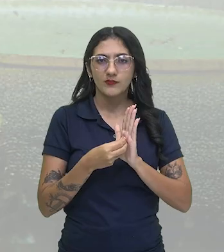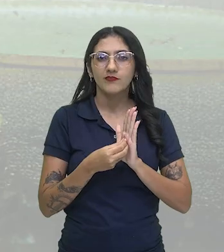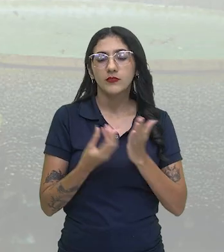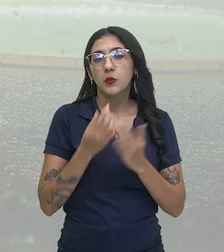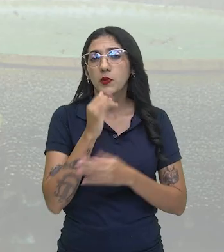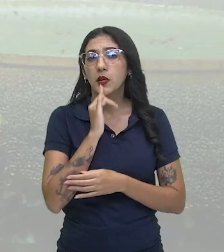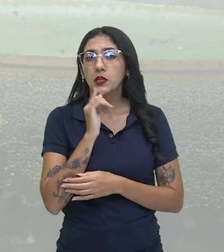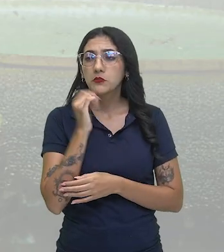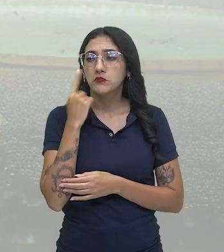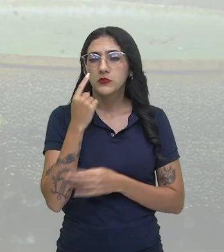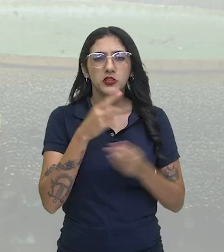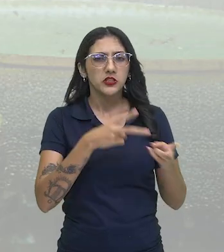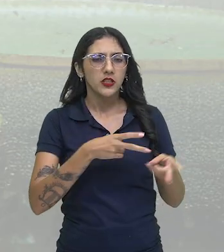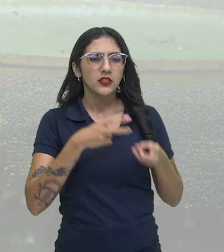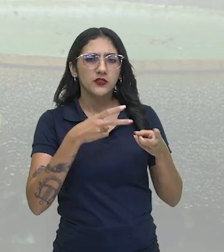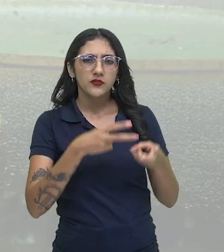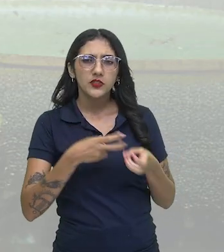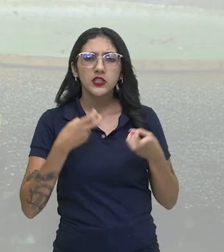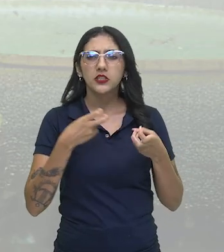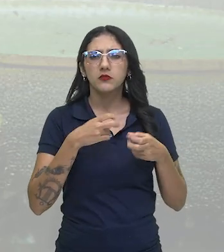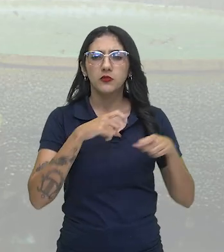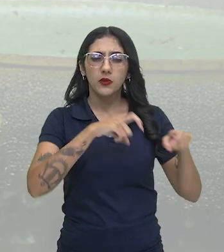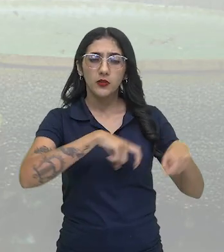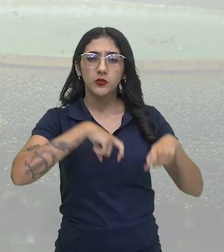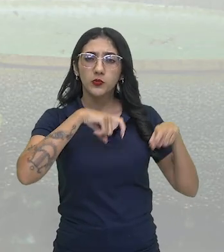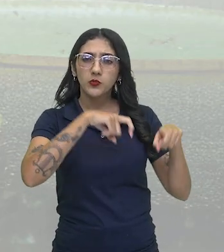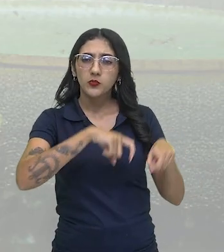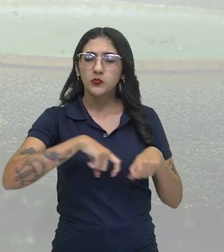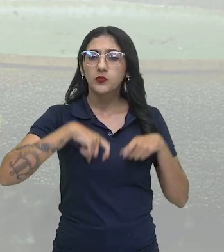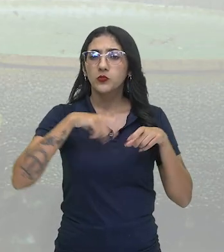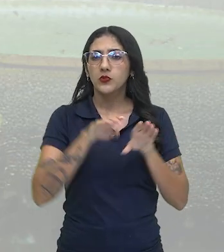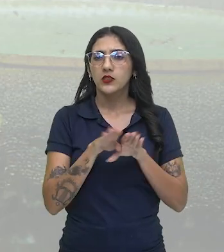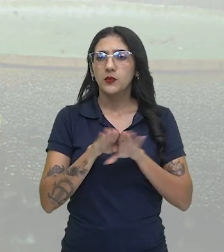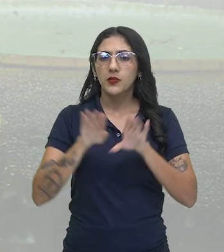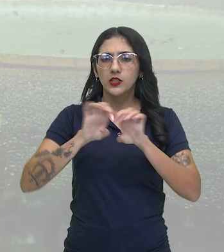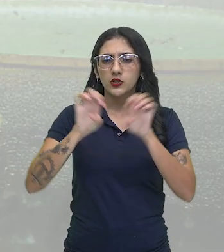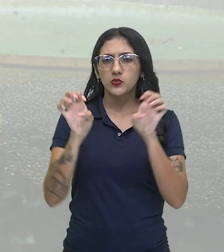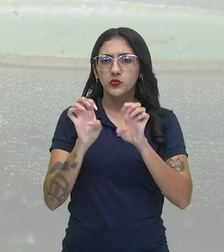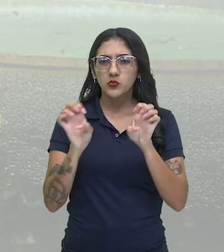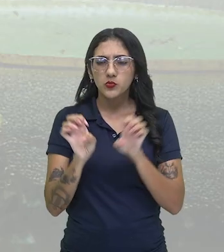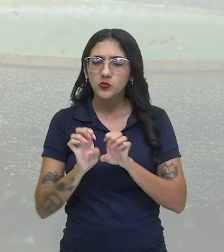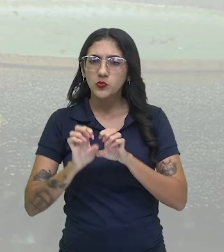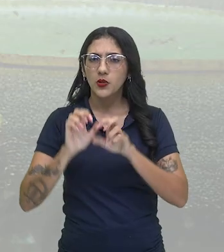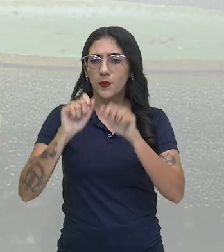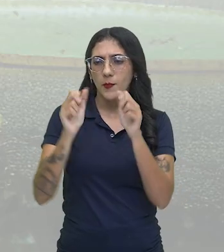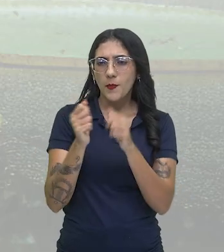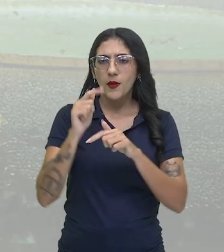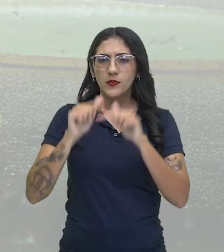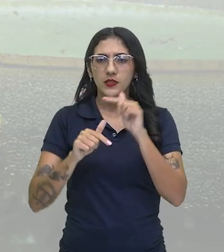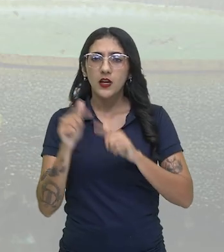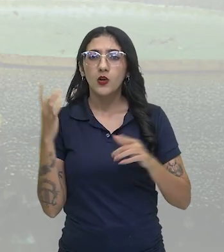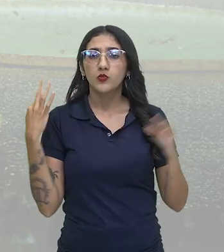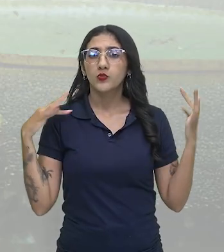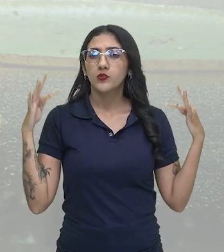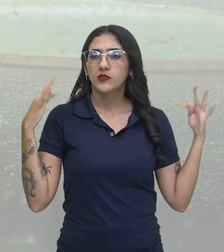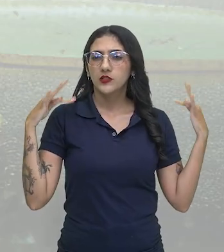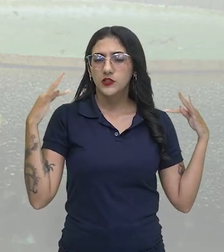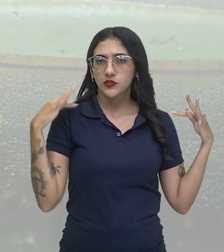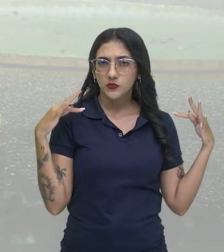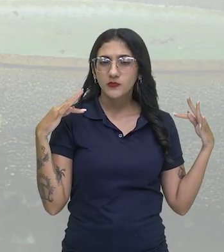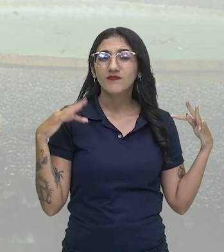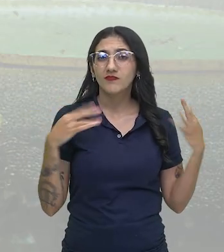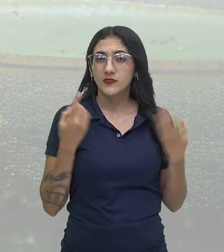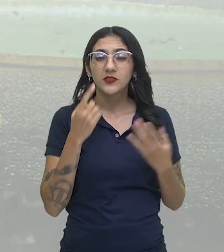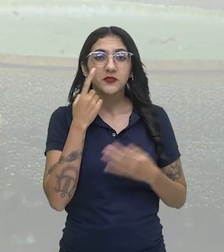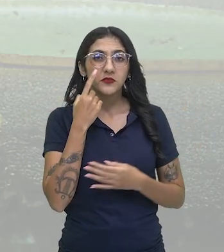né, extrativismo, agricultura, artesanato, turismo comunitário, que foram algumas das imagens que